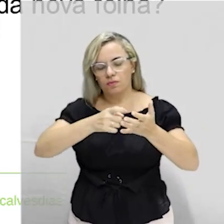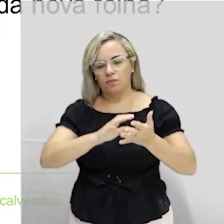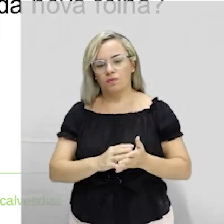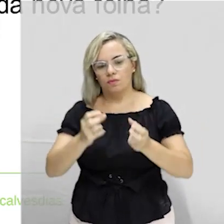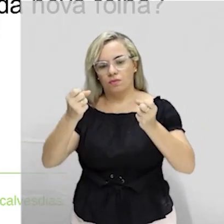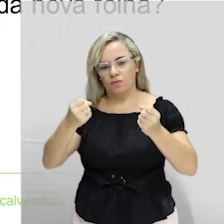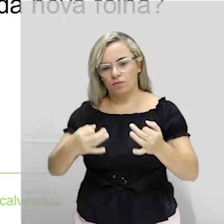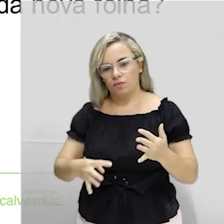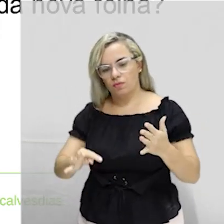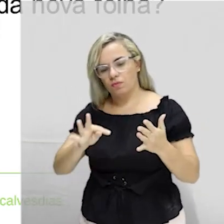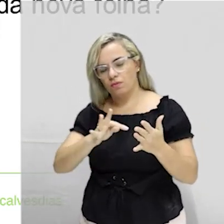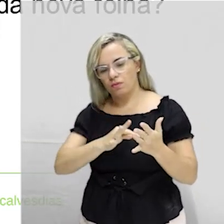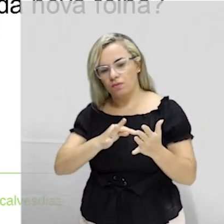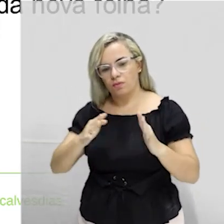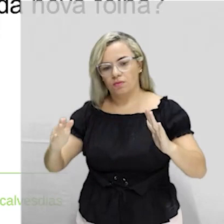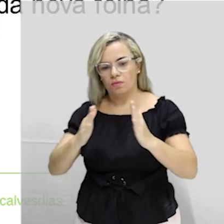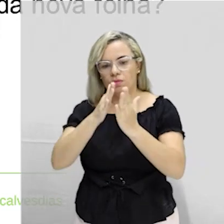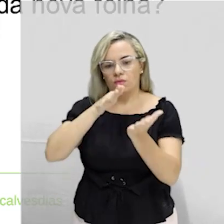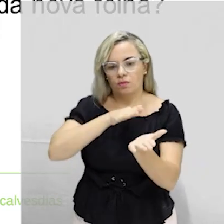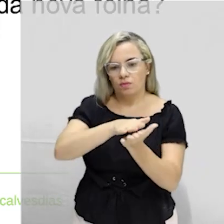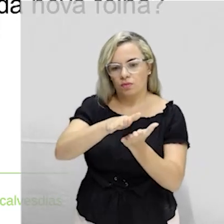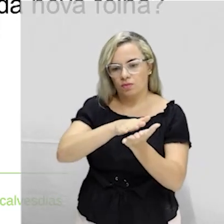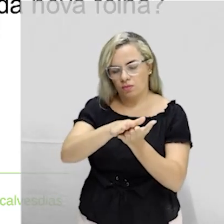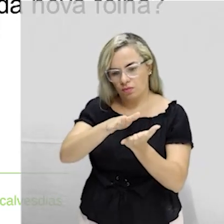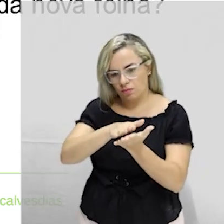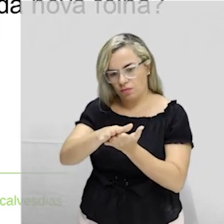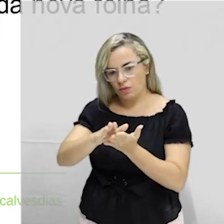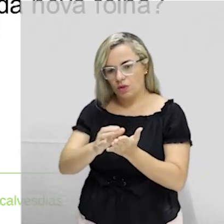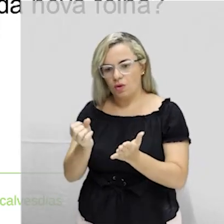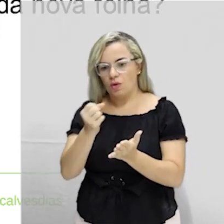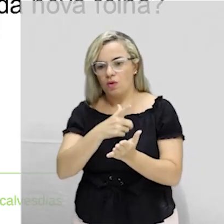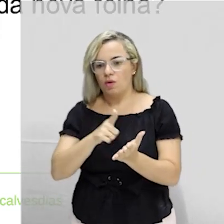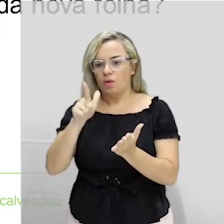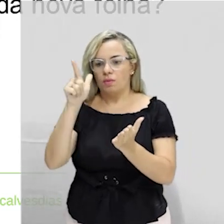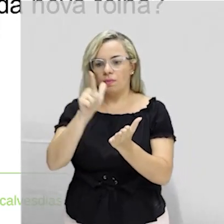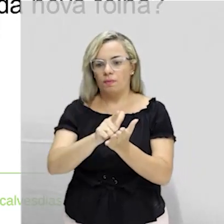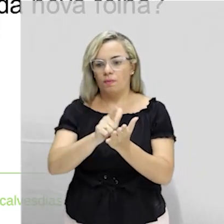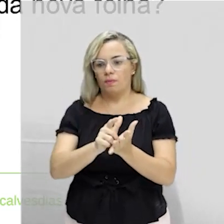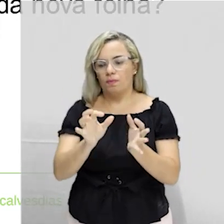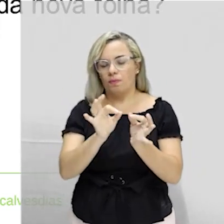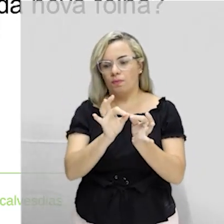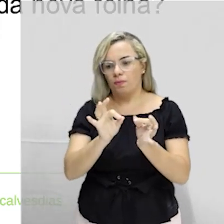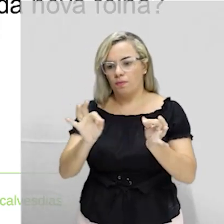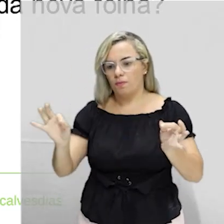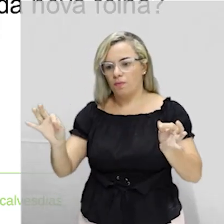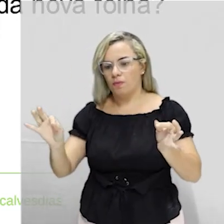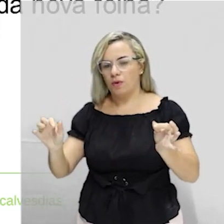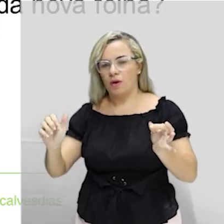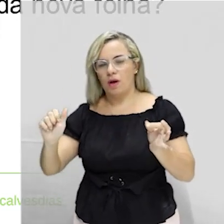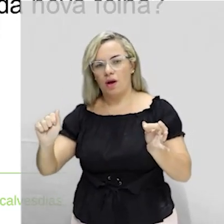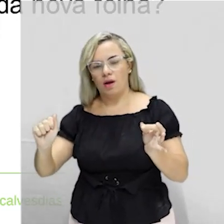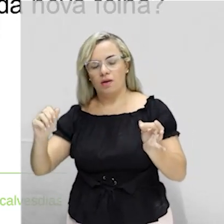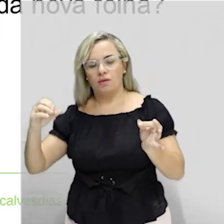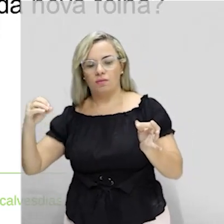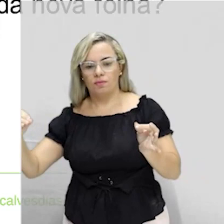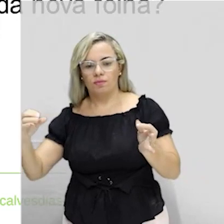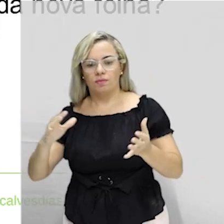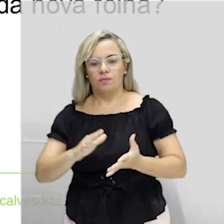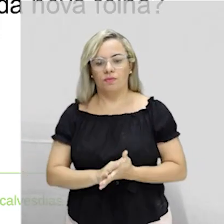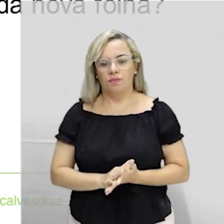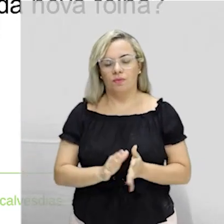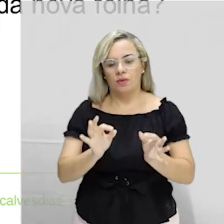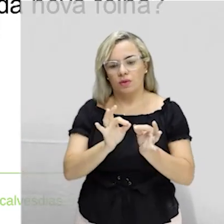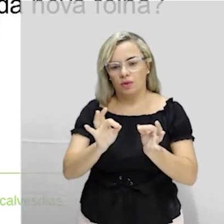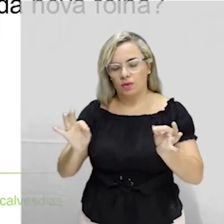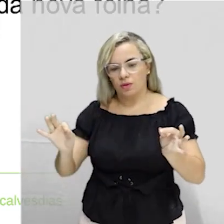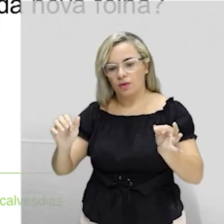um técnico gráfico constrói uma nova folha a partir das medidas de uma folha A0. As